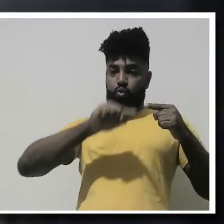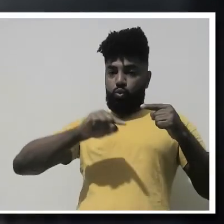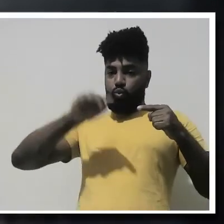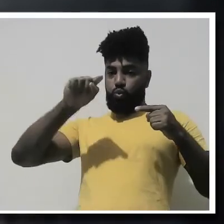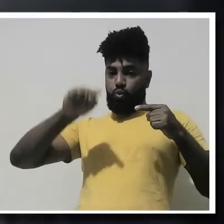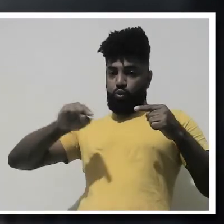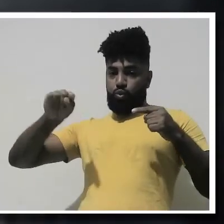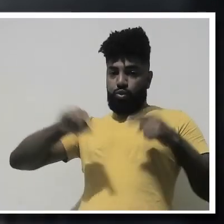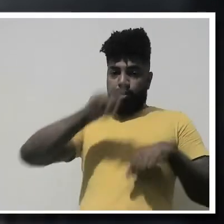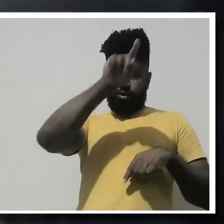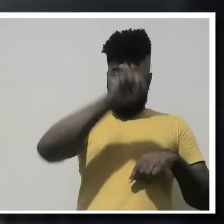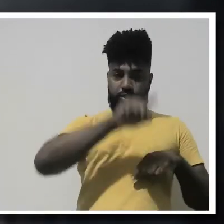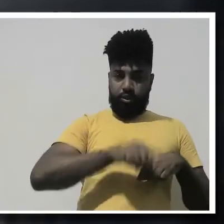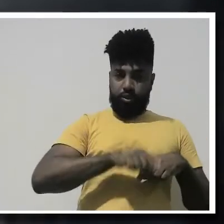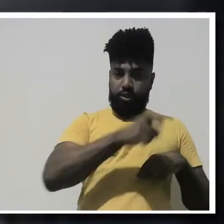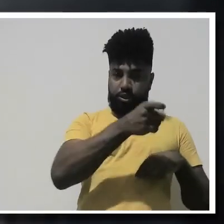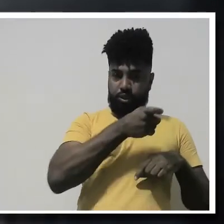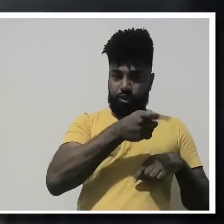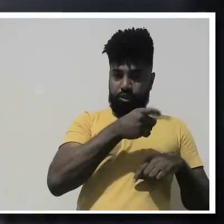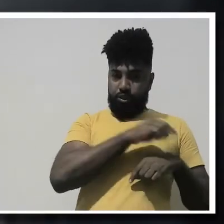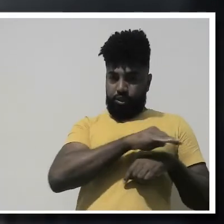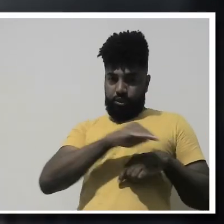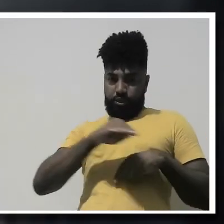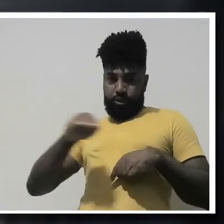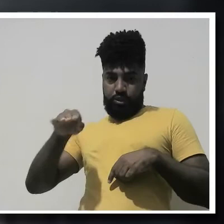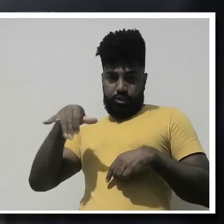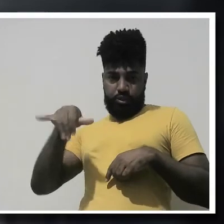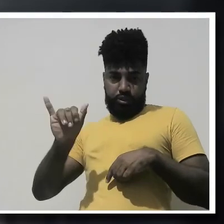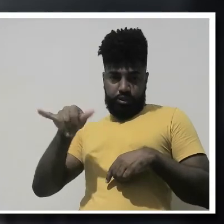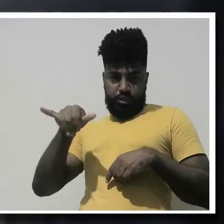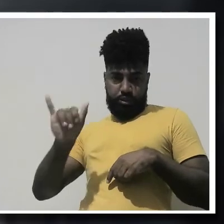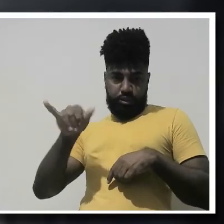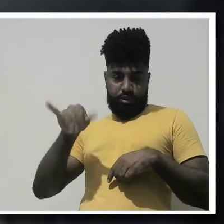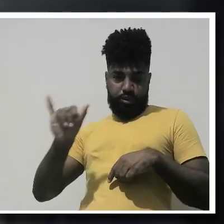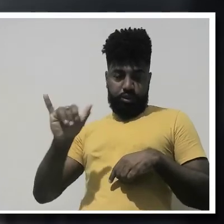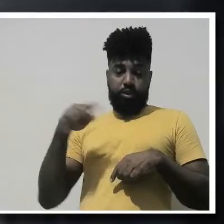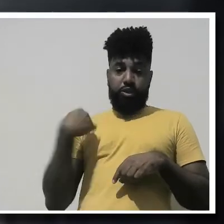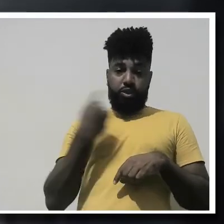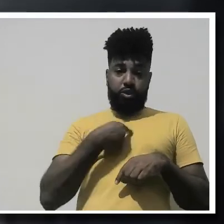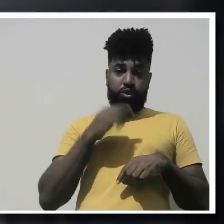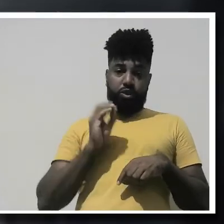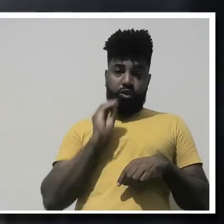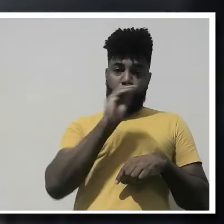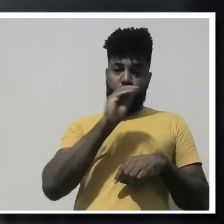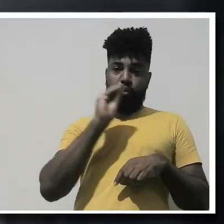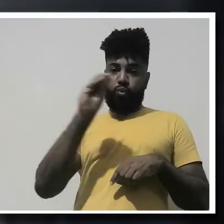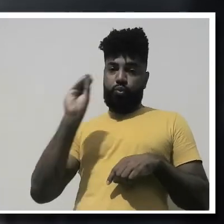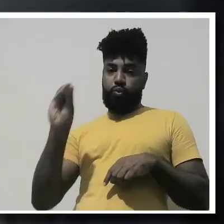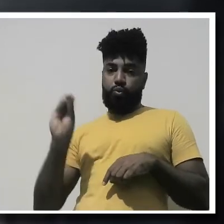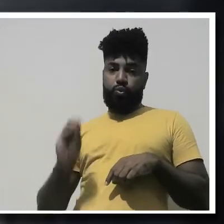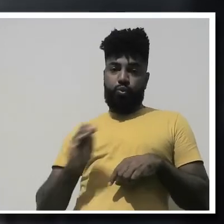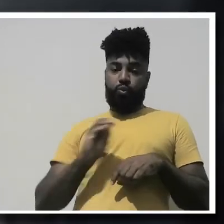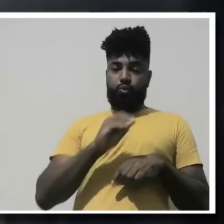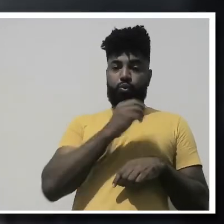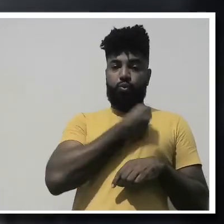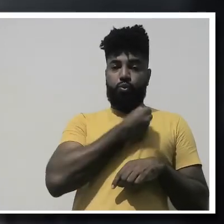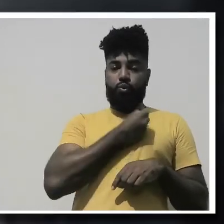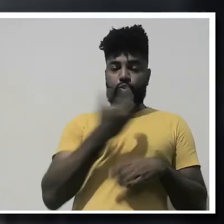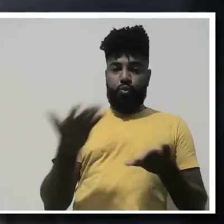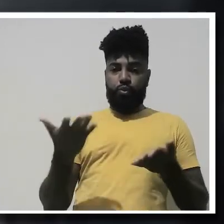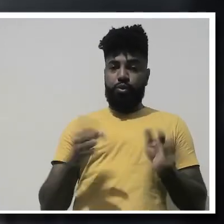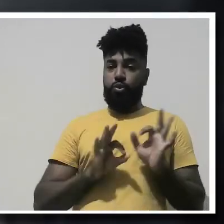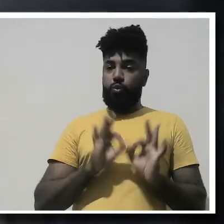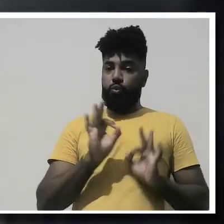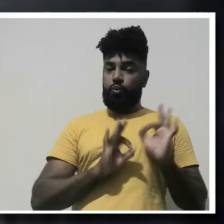gráfico, colocando a concentração no eixo X e a densidade no eixo Y. Nós podemos ir colocando cada um dos pontos que nós